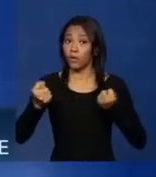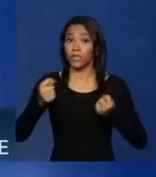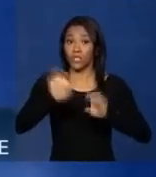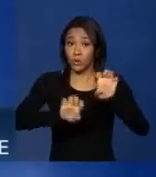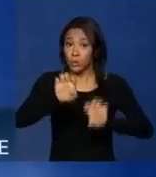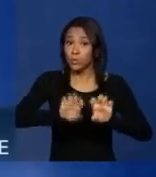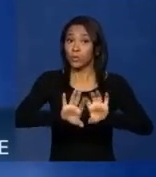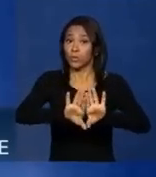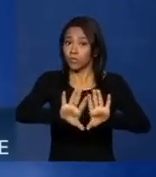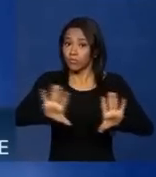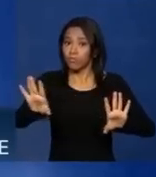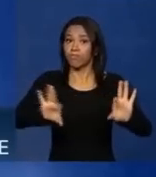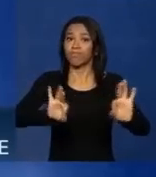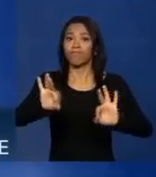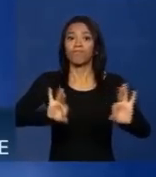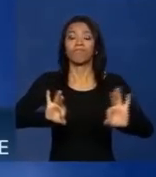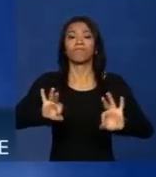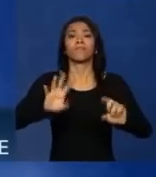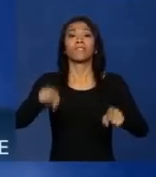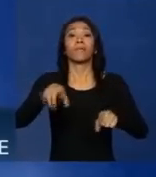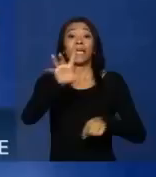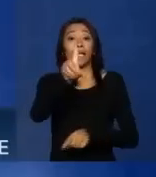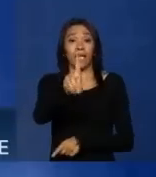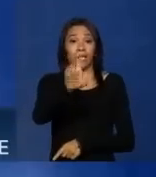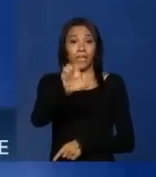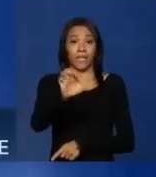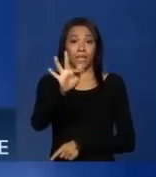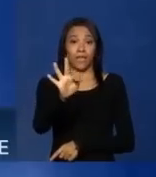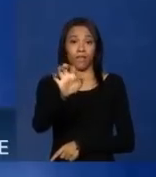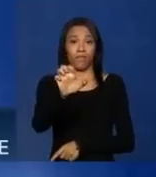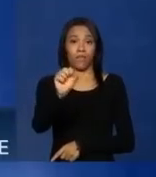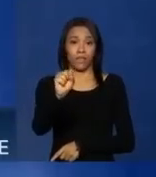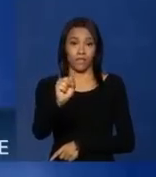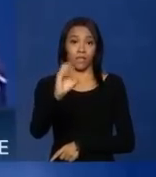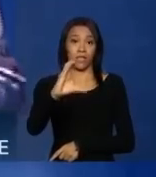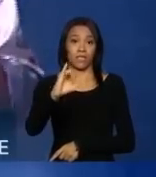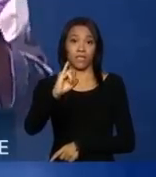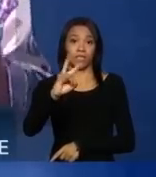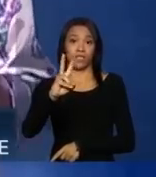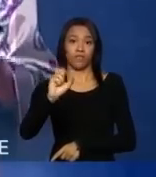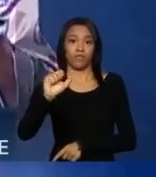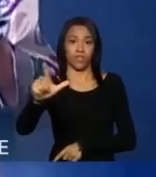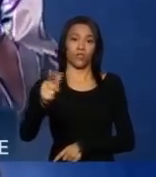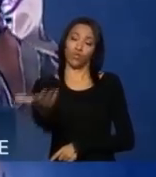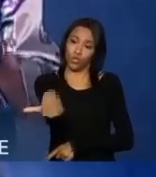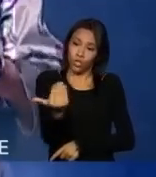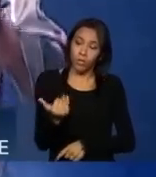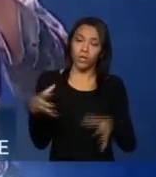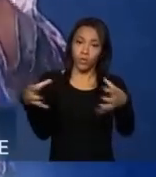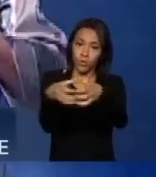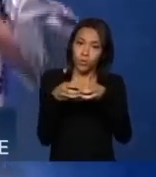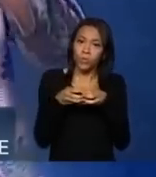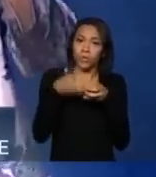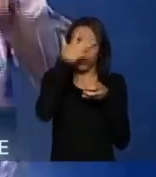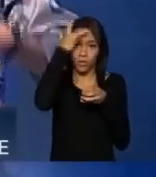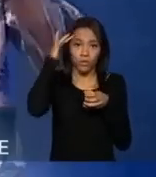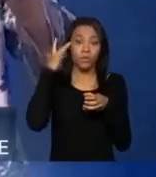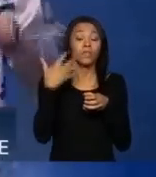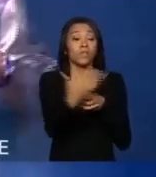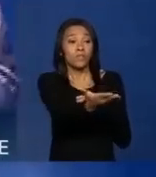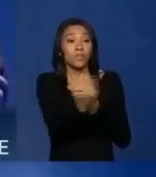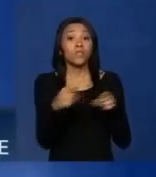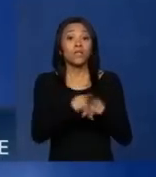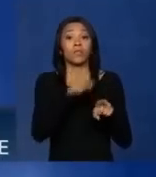toda a estrutura da Defesa Civil Nacional. Nós estamos mobilizando da parte do